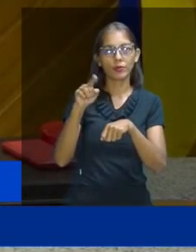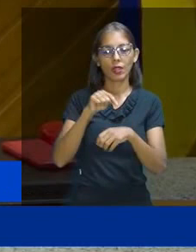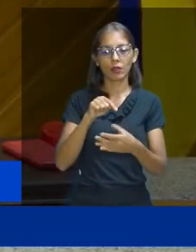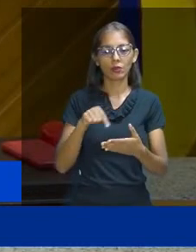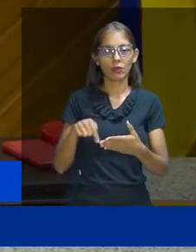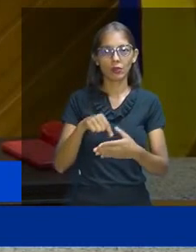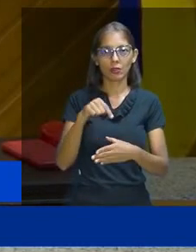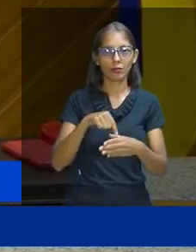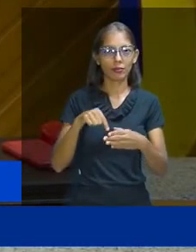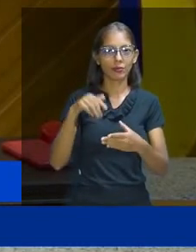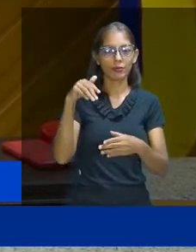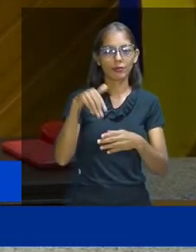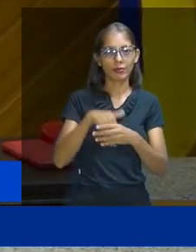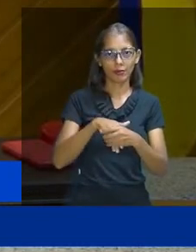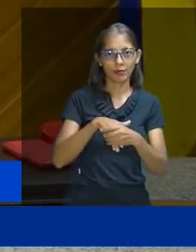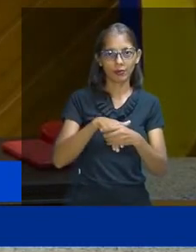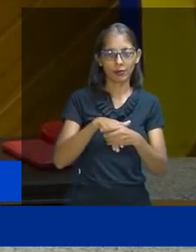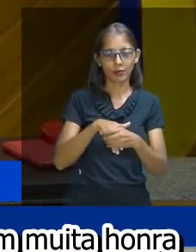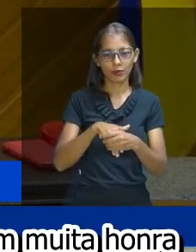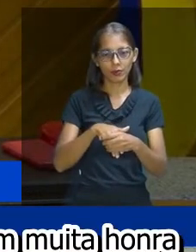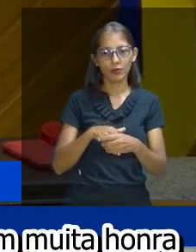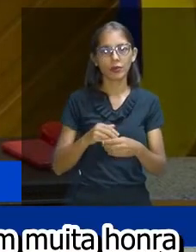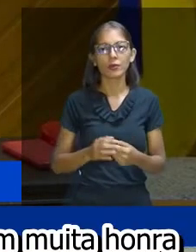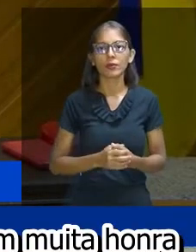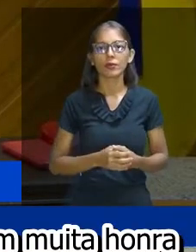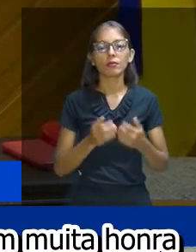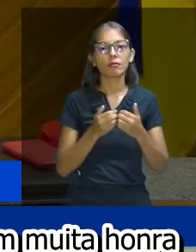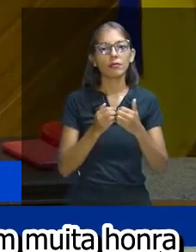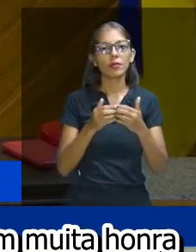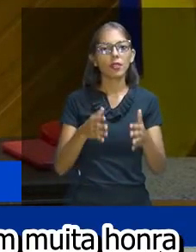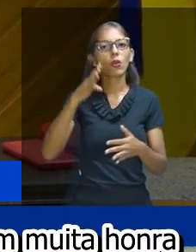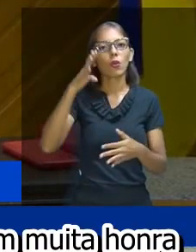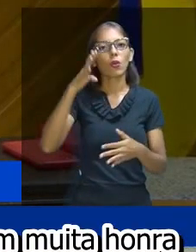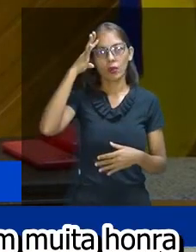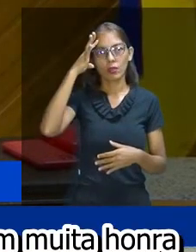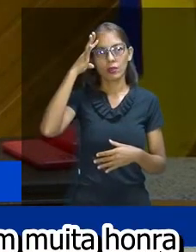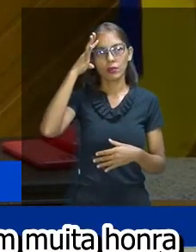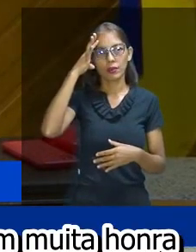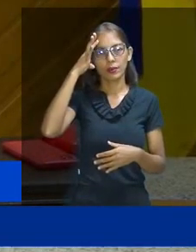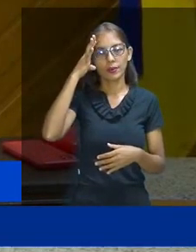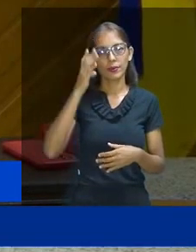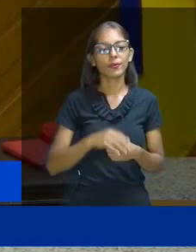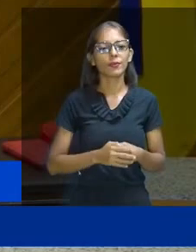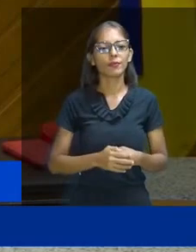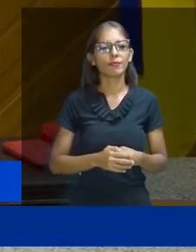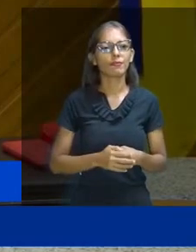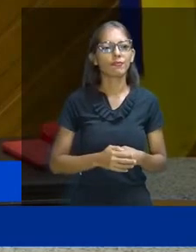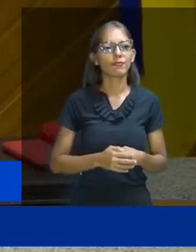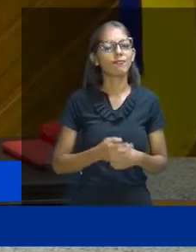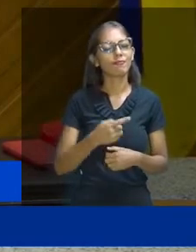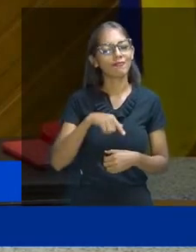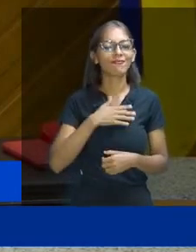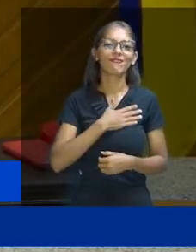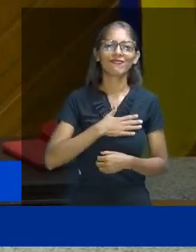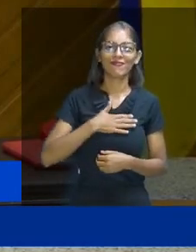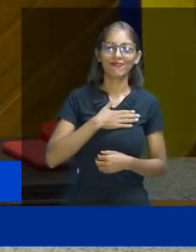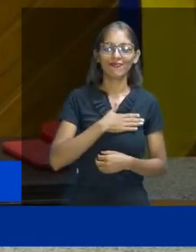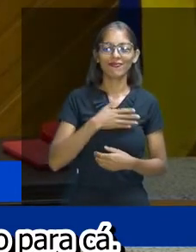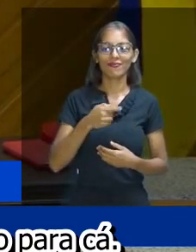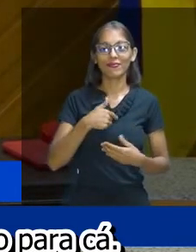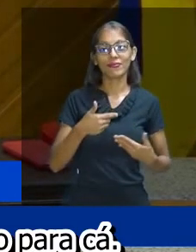Paraense está promovendo. A abertura é quarta-feira, então foi com muita honra e recebemos esse